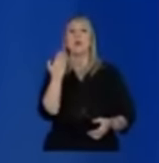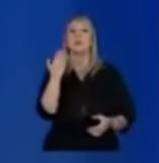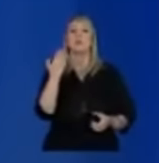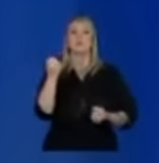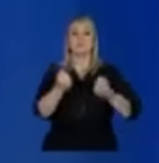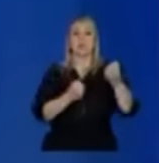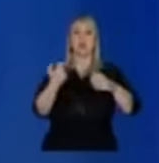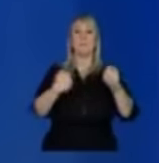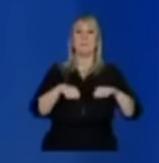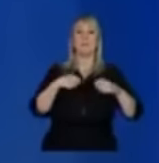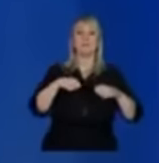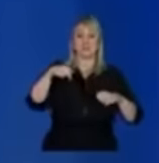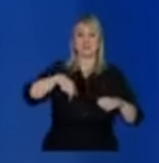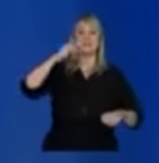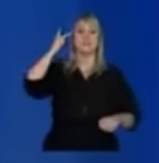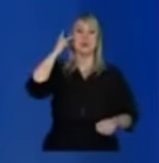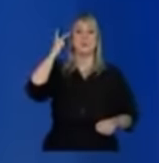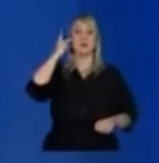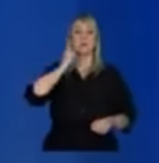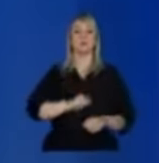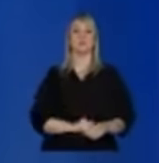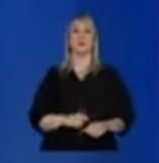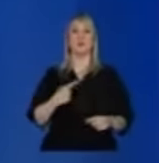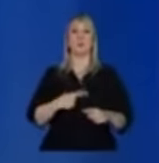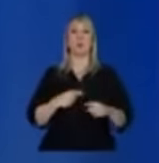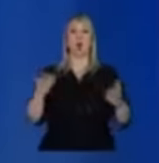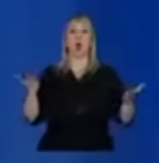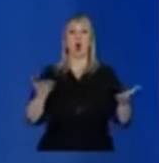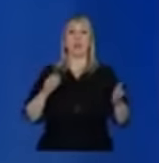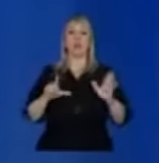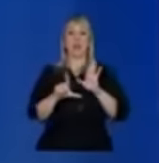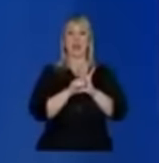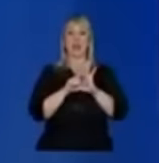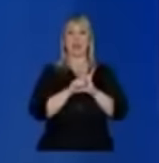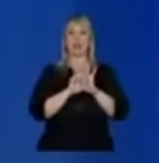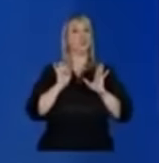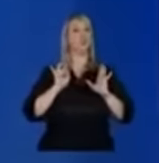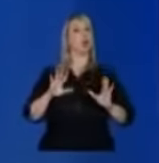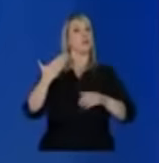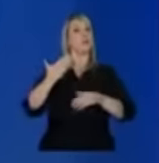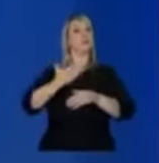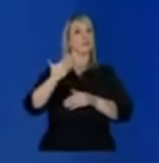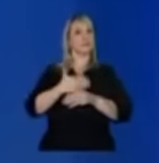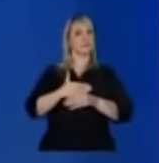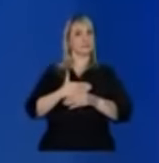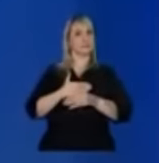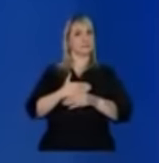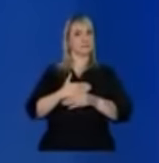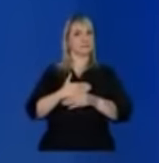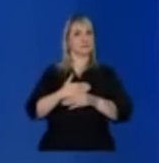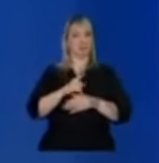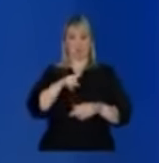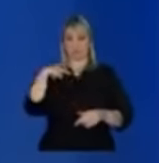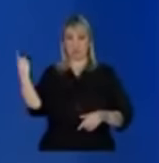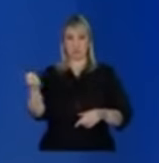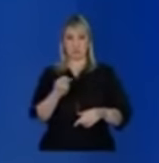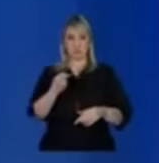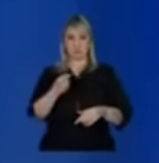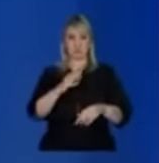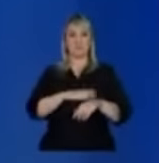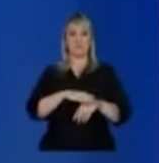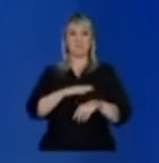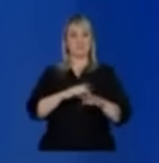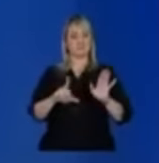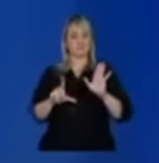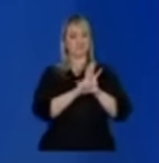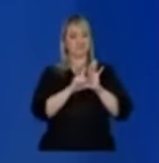são admitidos na cidade. Porque hoje só legalizados são os taxistas. E nós vamos fazer com que o processo